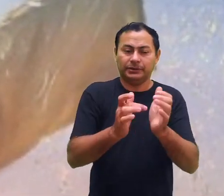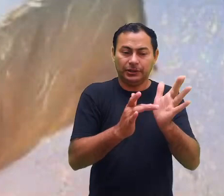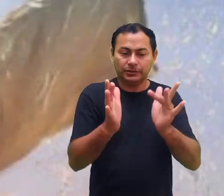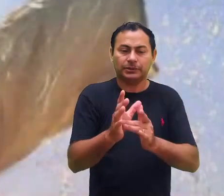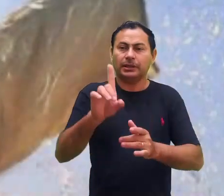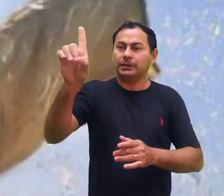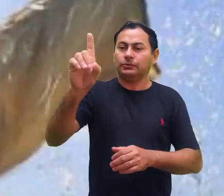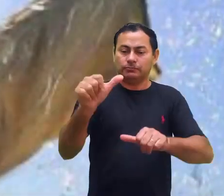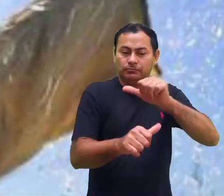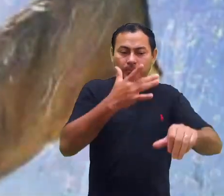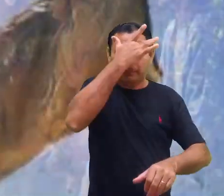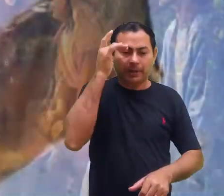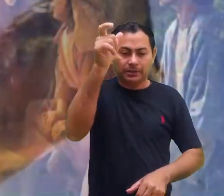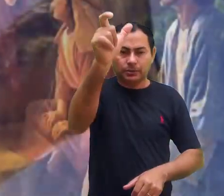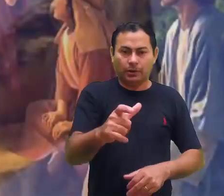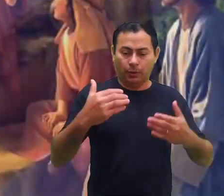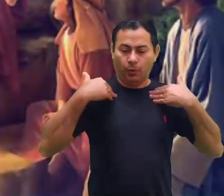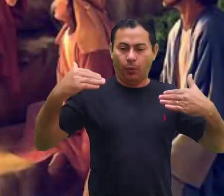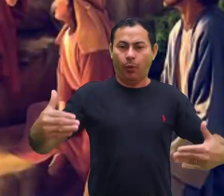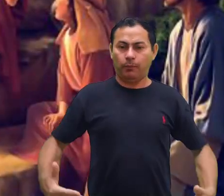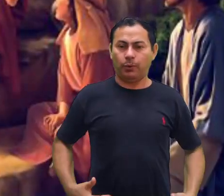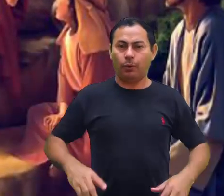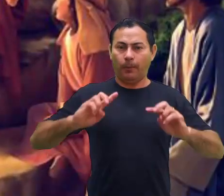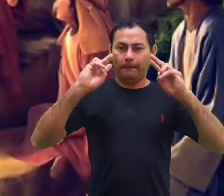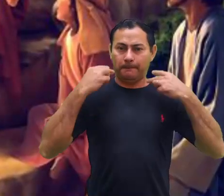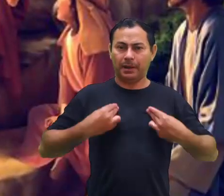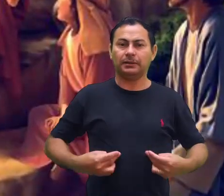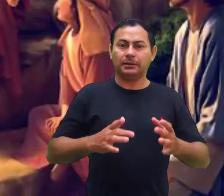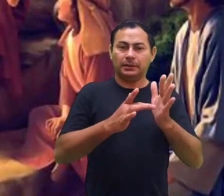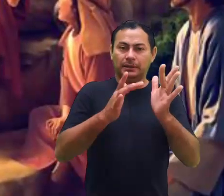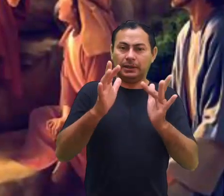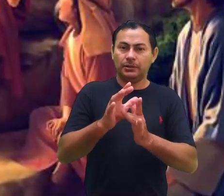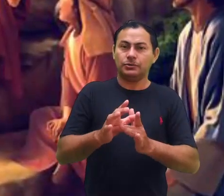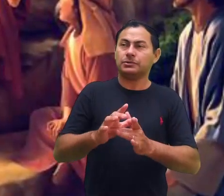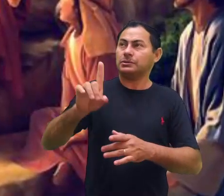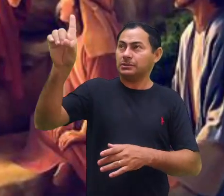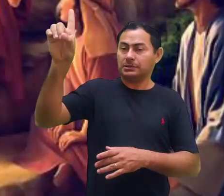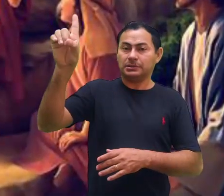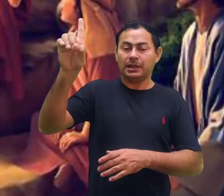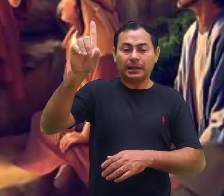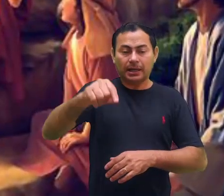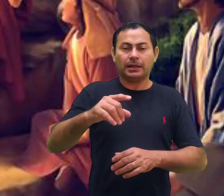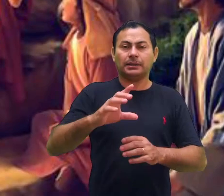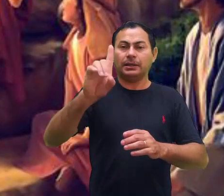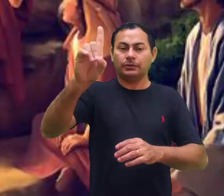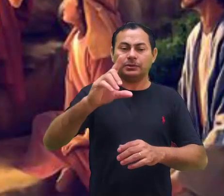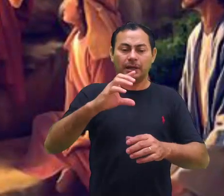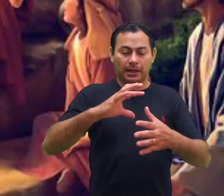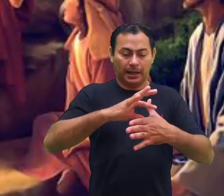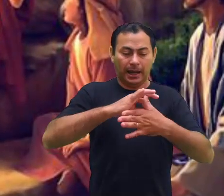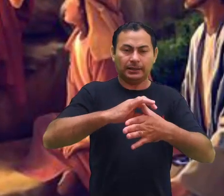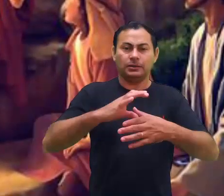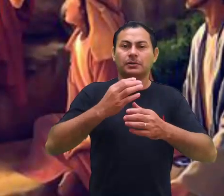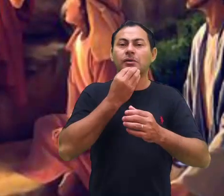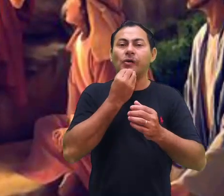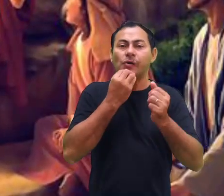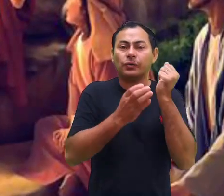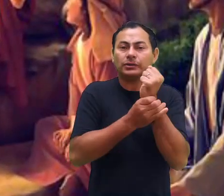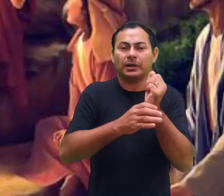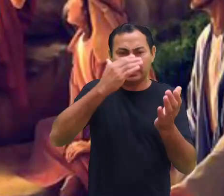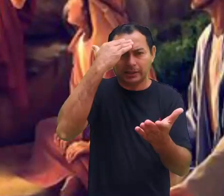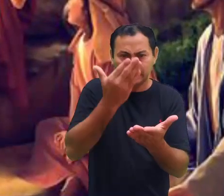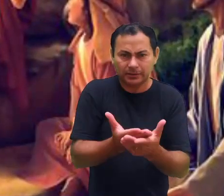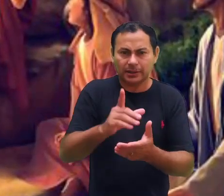Deus. Jesus era Deus em carne, em um corpo humano. Ele era Deus em carne e osso. Se isso for verdade, eu creio que é,